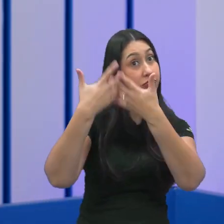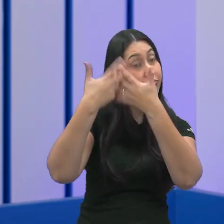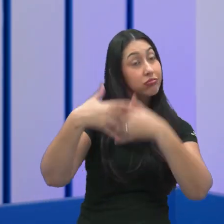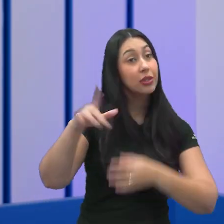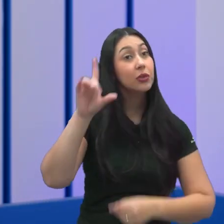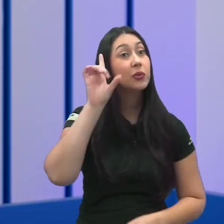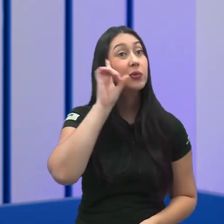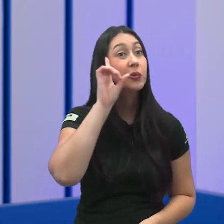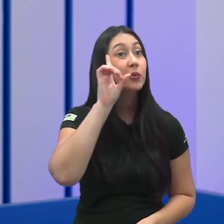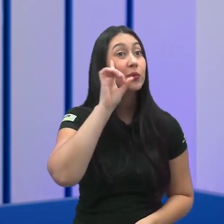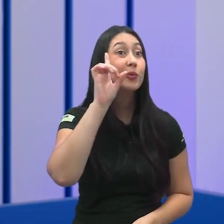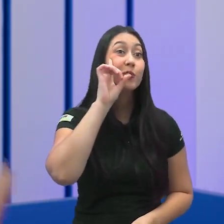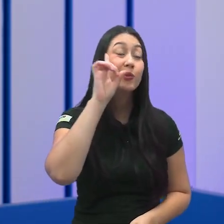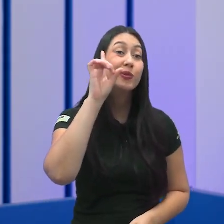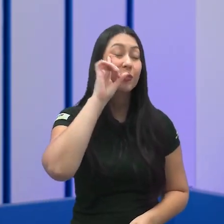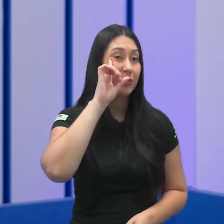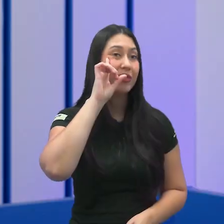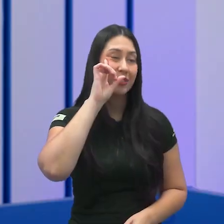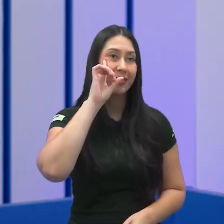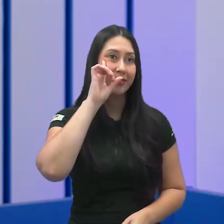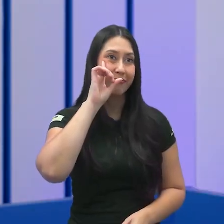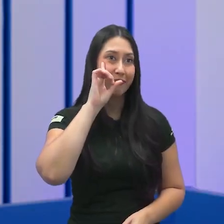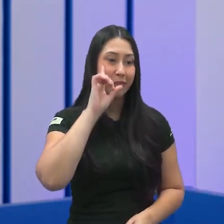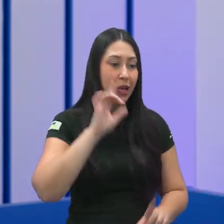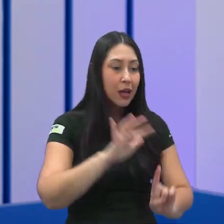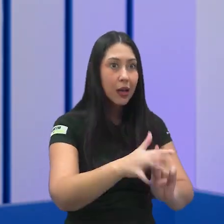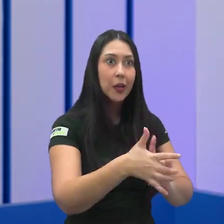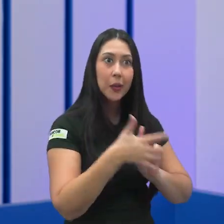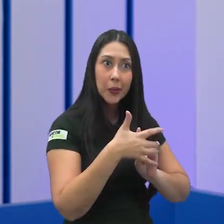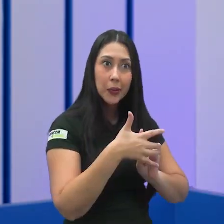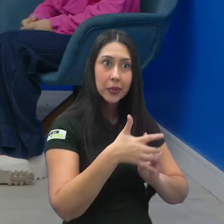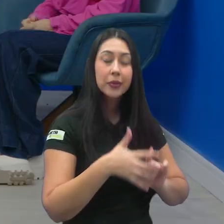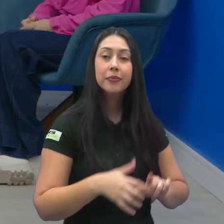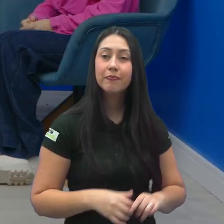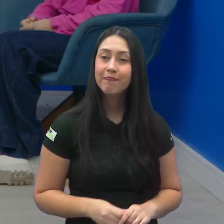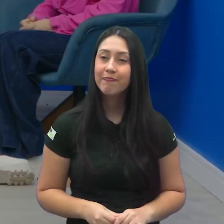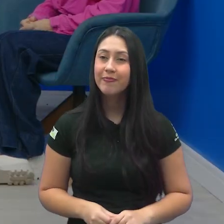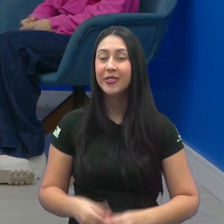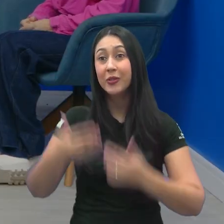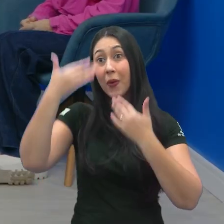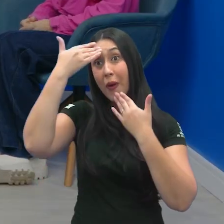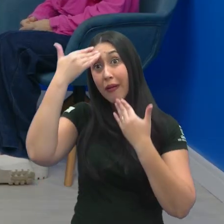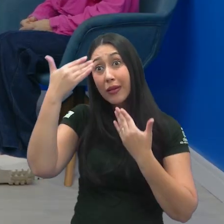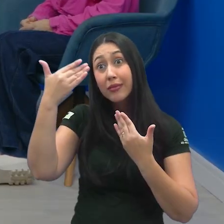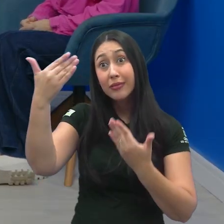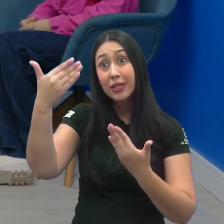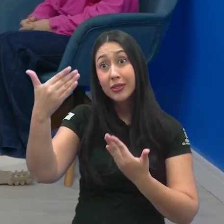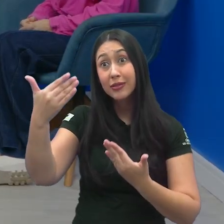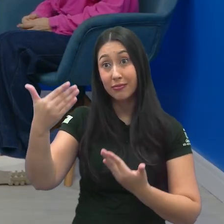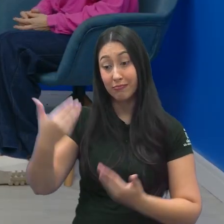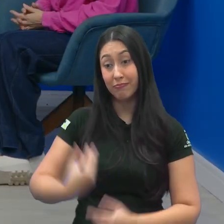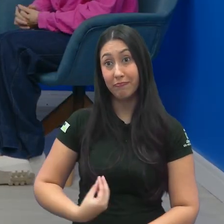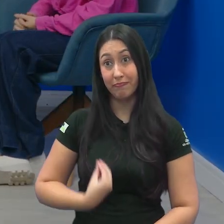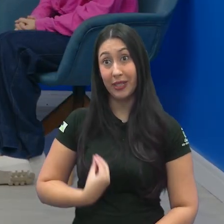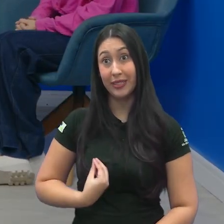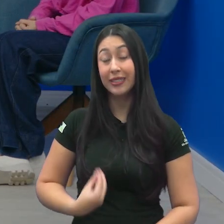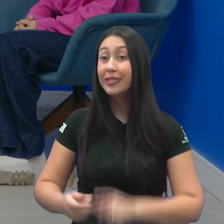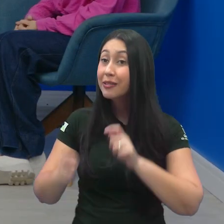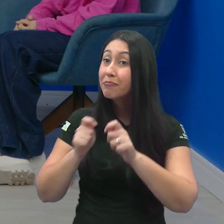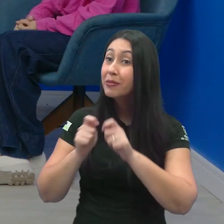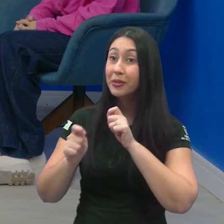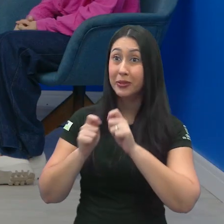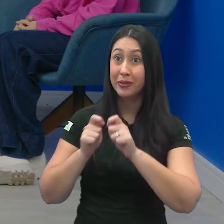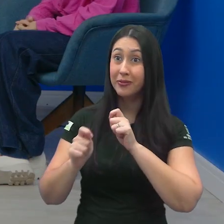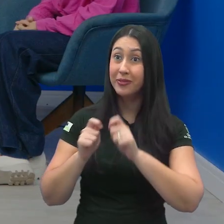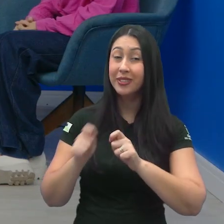pensar todos os dias, né, para que a gente possa acolher. Professora, agradeço, muito obrigado pela sua presença,